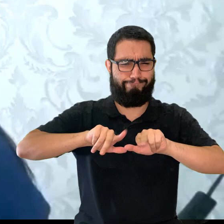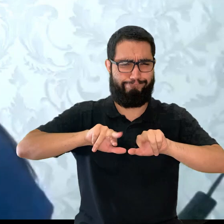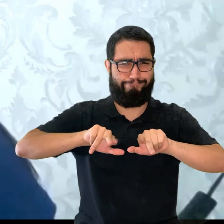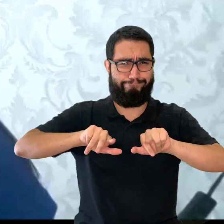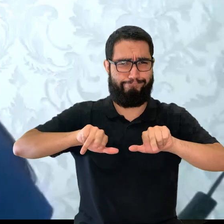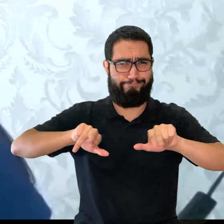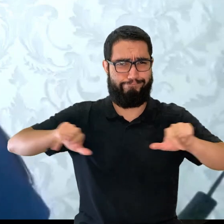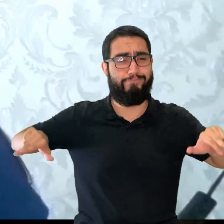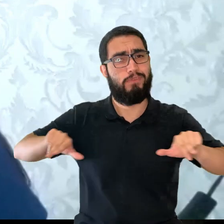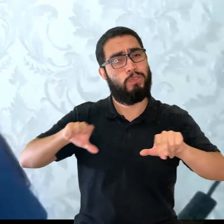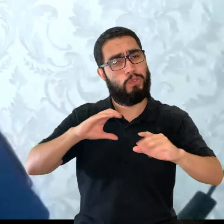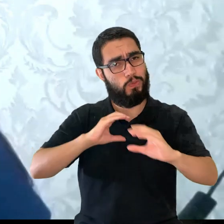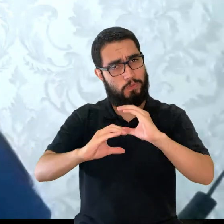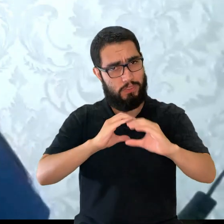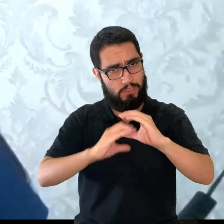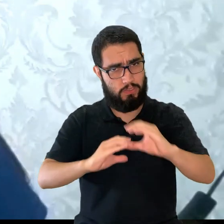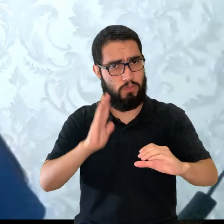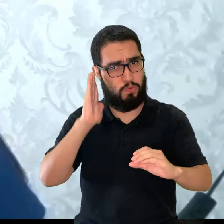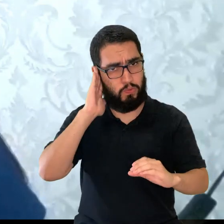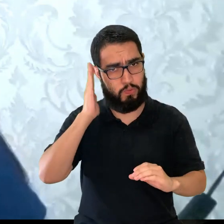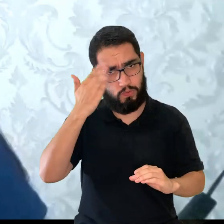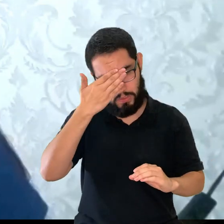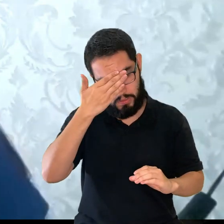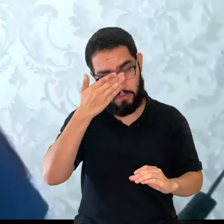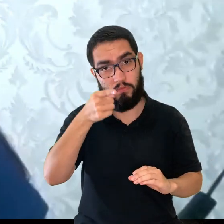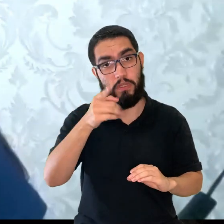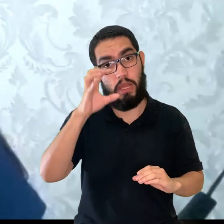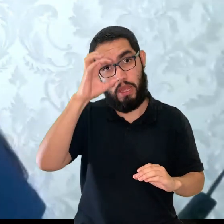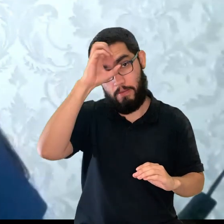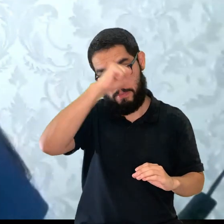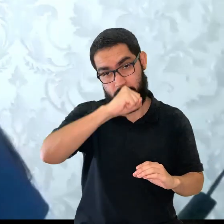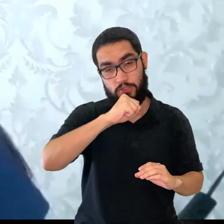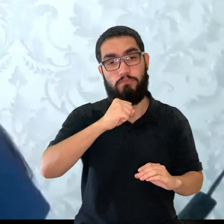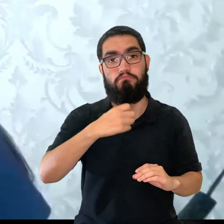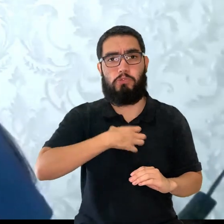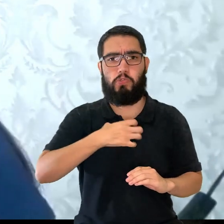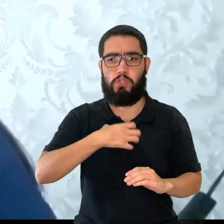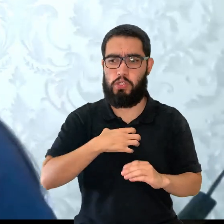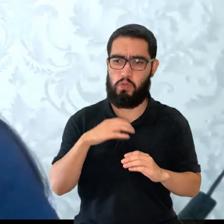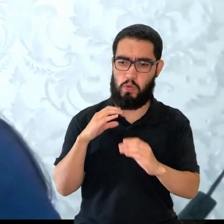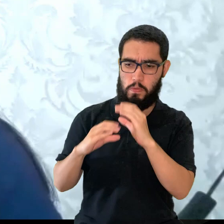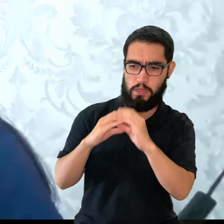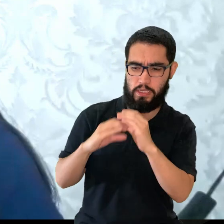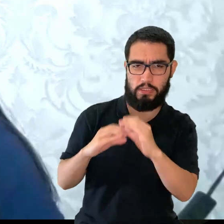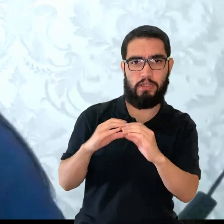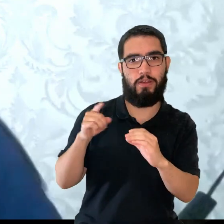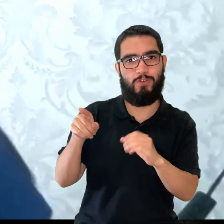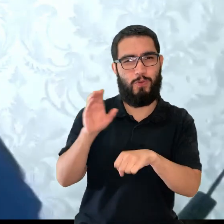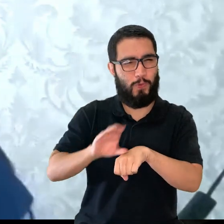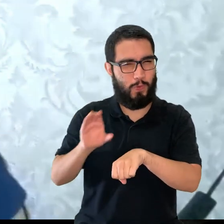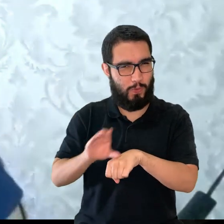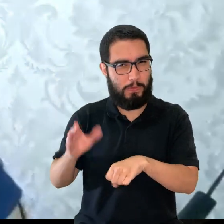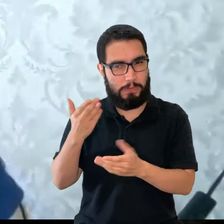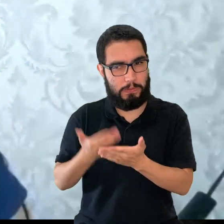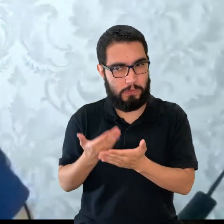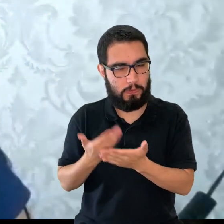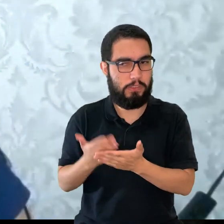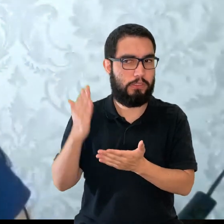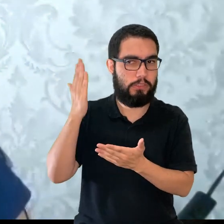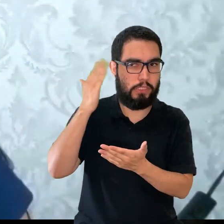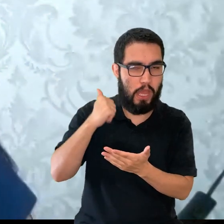muitas formas de comunicação de um surdo cego. E aí você aprende as formas da comunicação, como